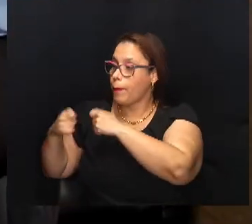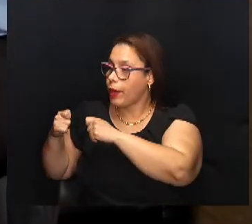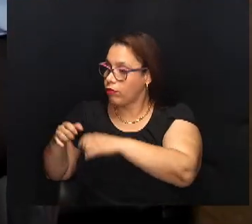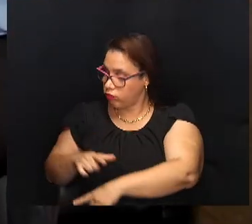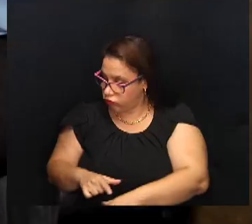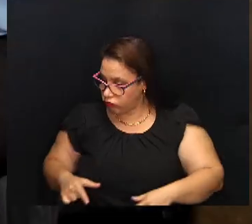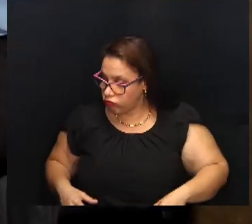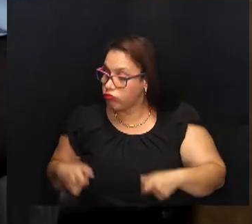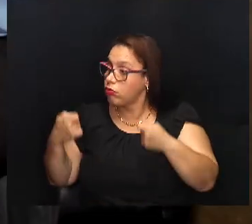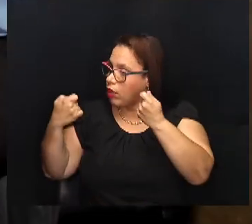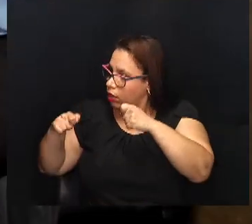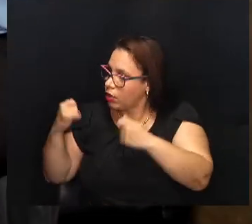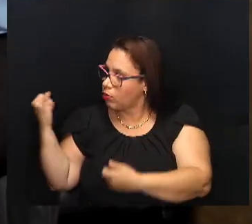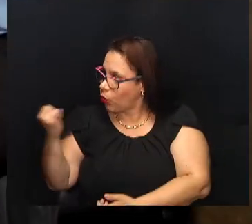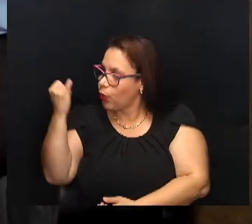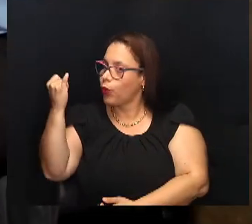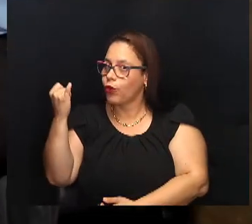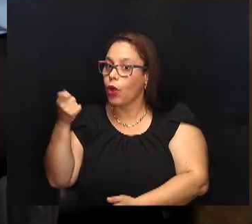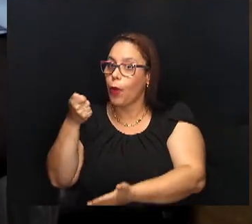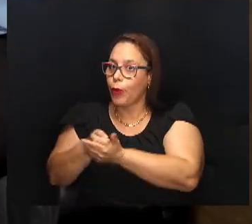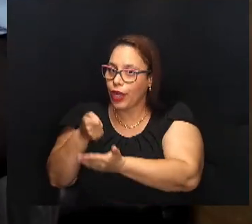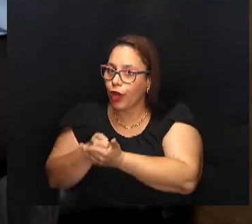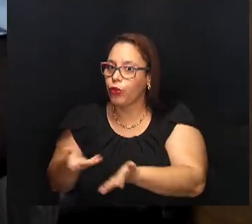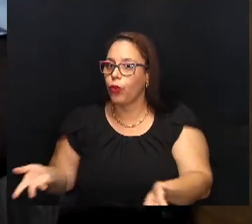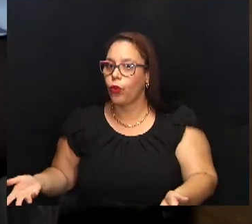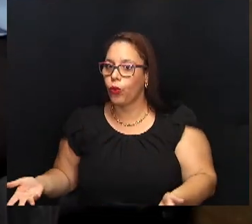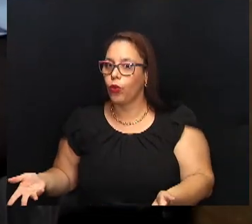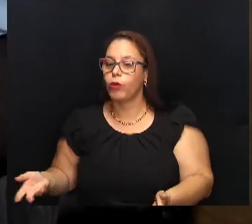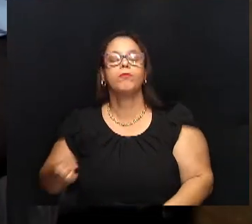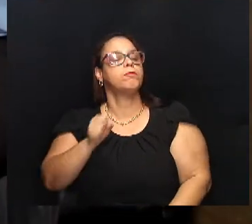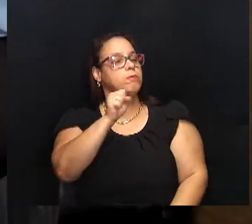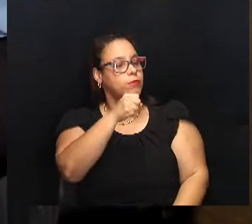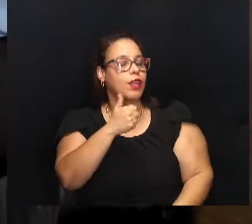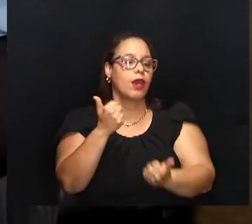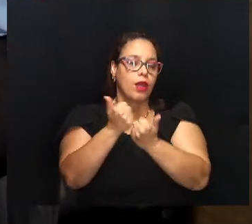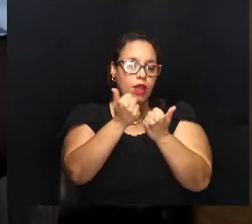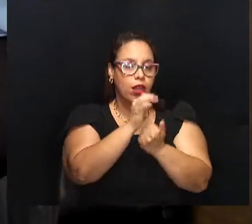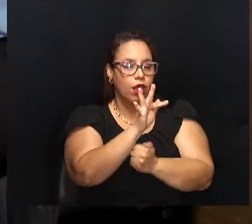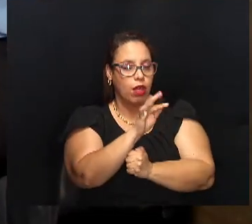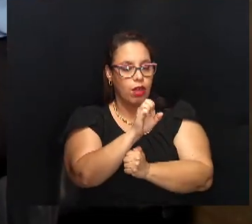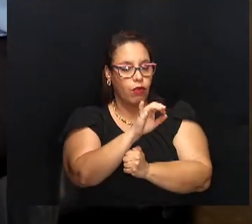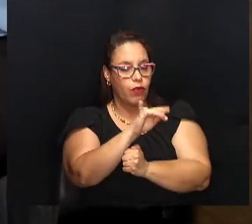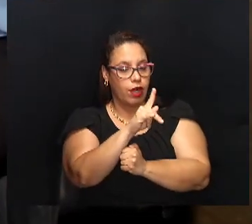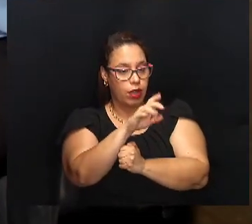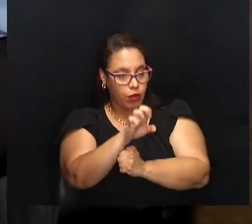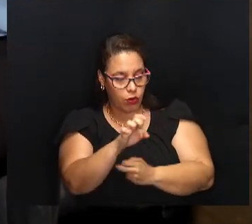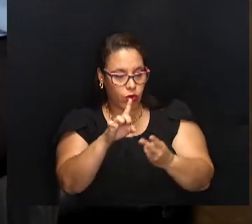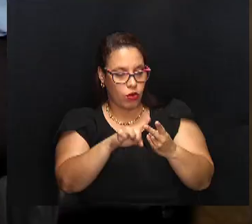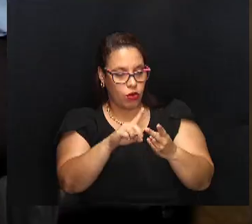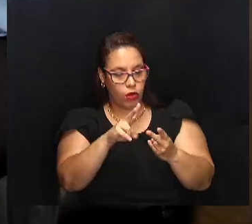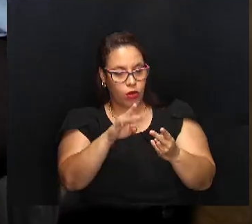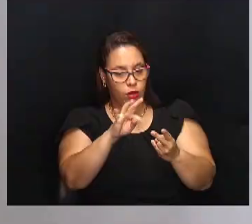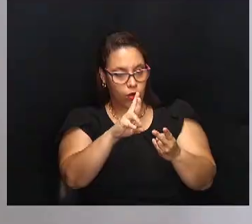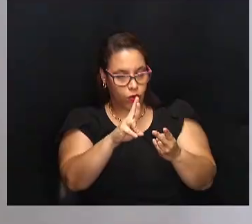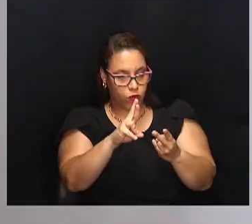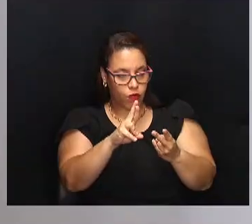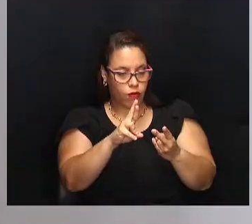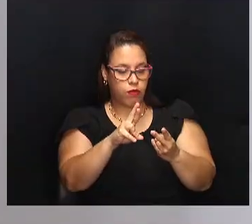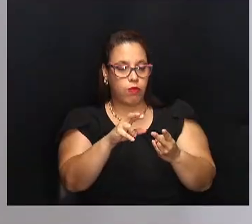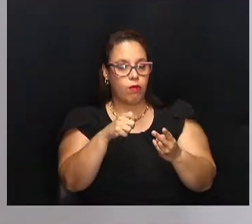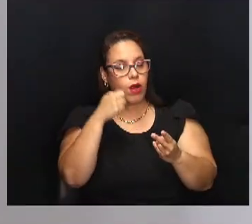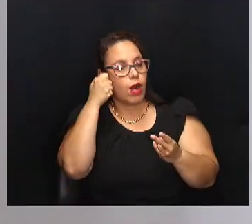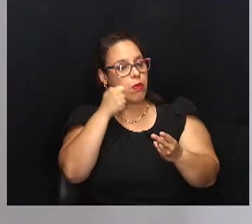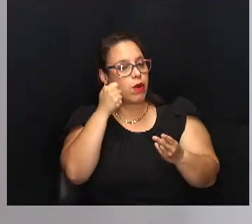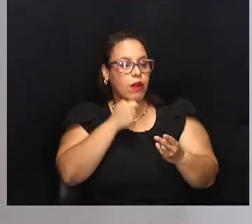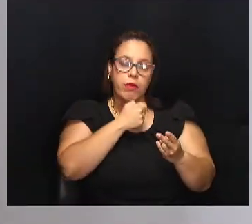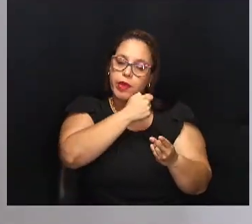acessório importante, então, né? Obrigatório no sim. caso, Então né? eu tenho uns parceiros, que é o Felipe, né? O Vitor aqui da frente, que é da barbearia.